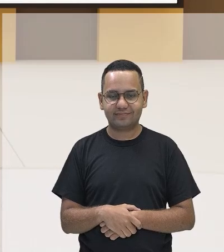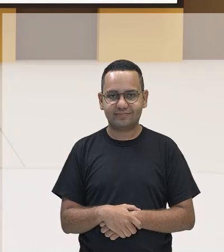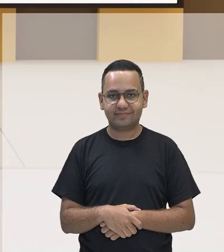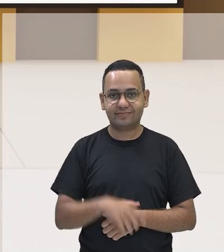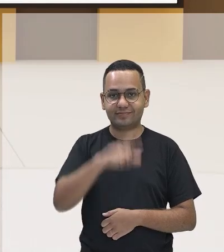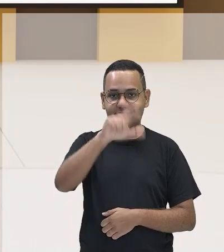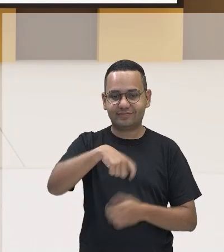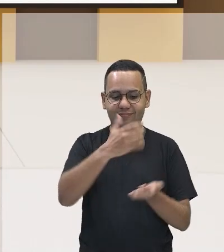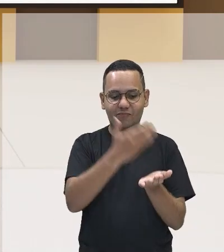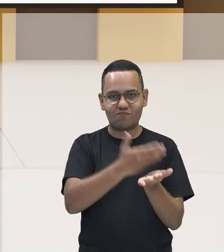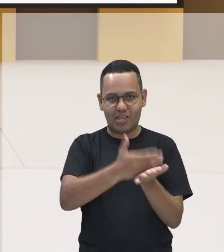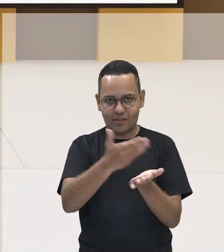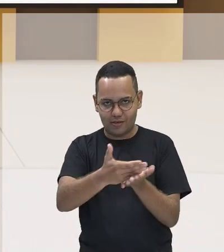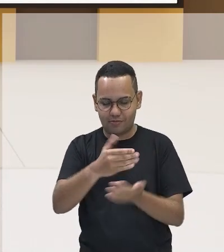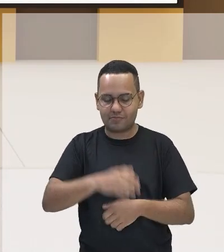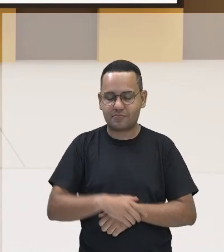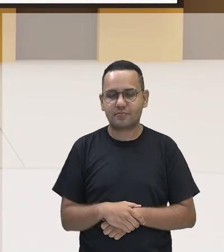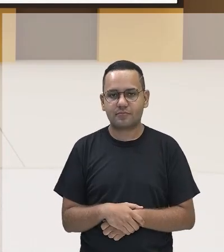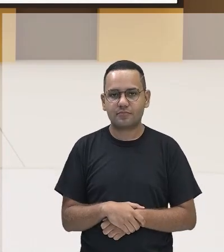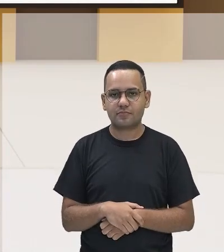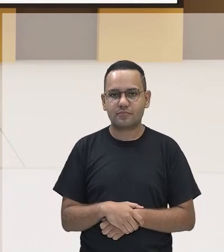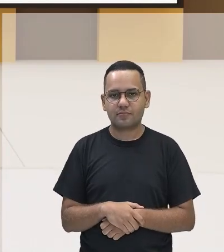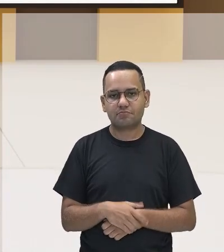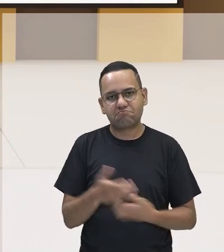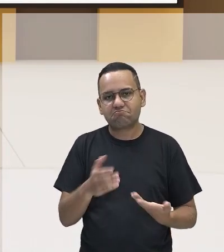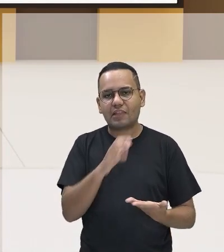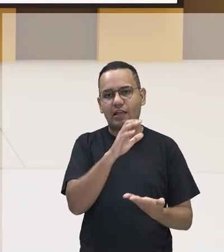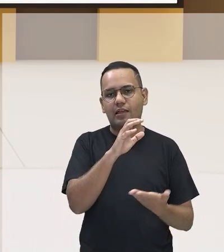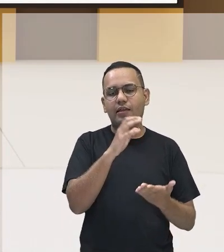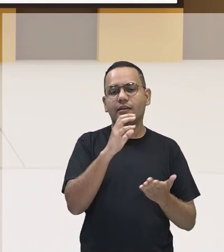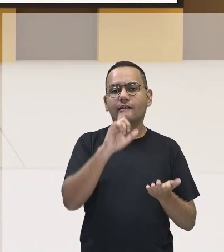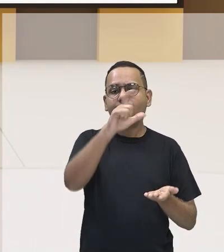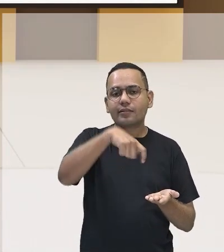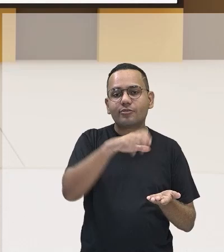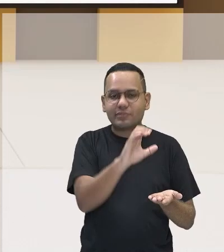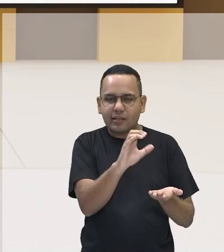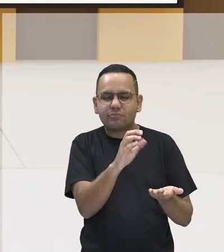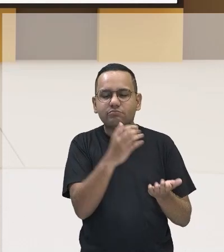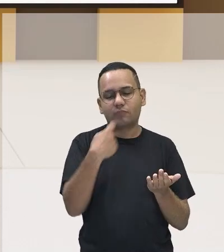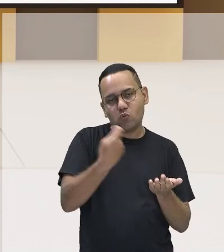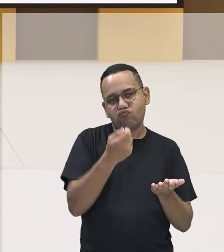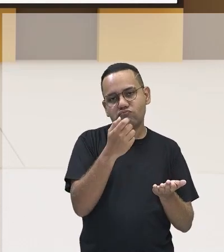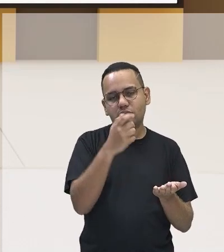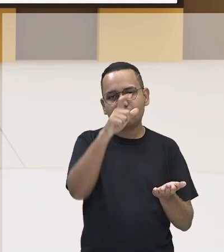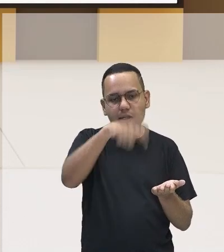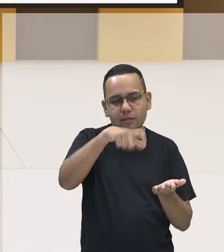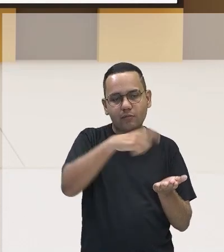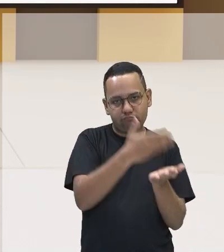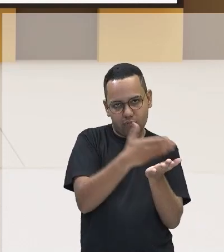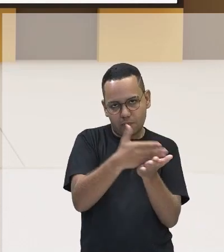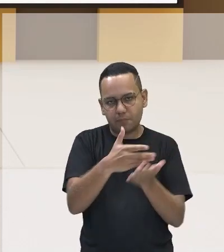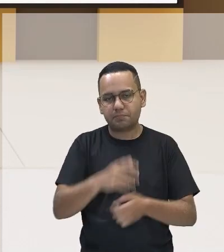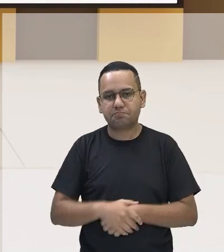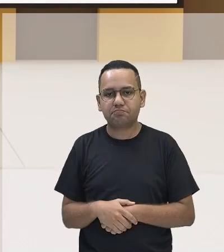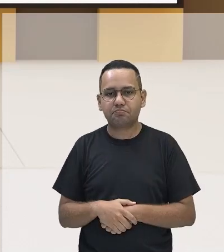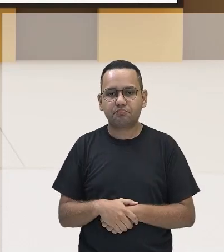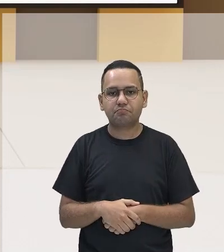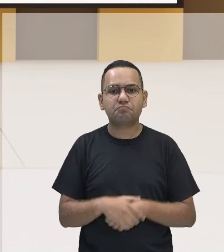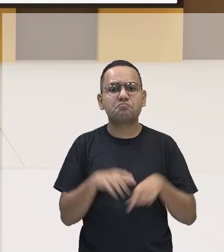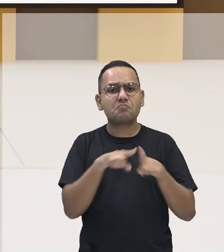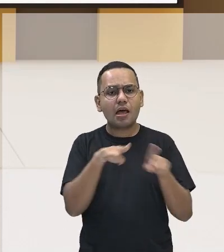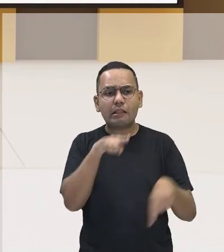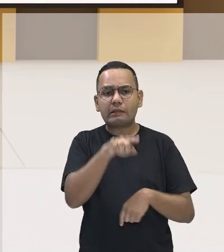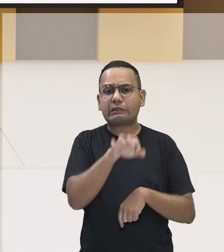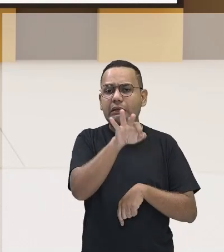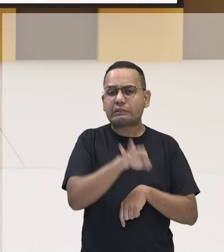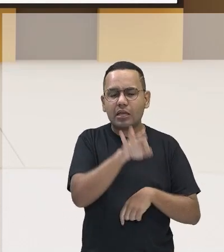cartão de crédito, ok? Então, o cartão de crédito geralmente tem taxa de juros muito